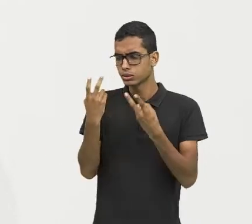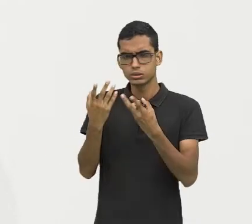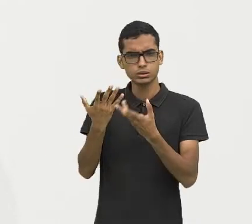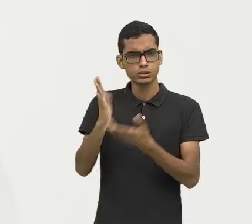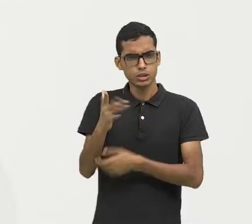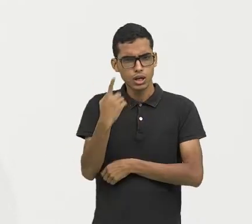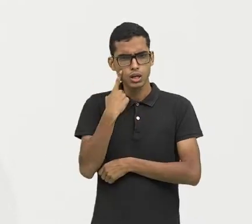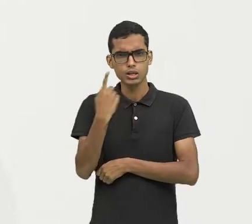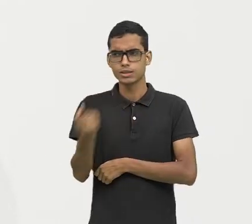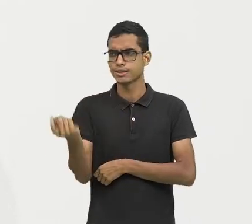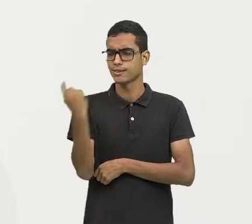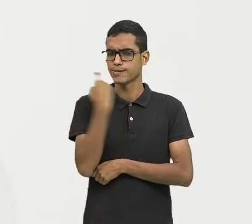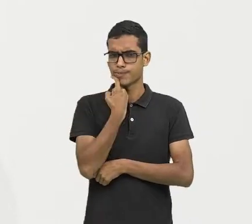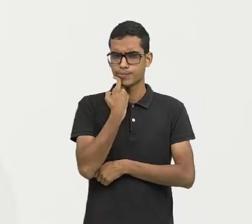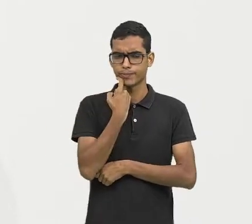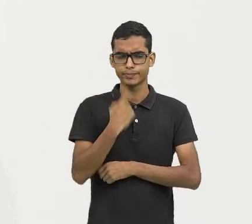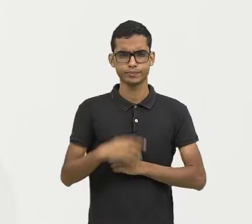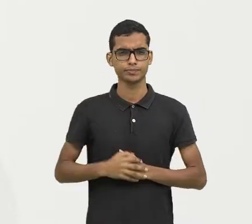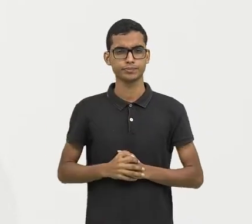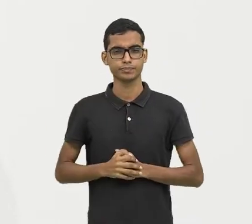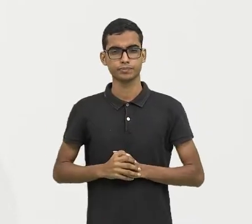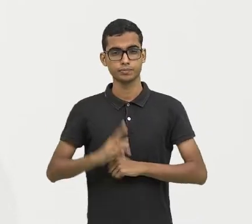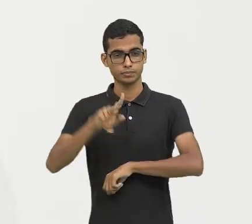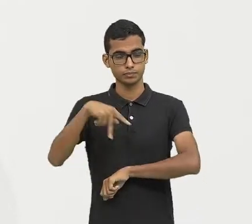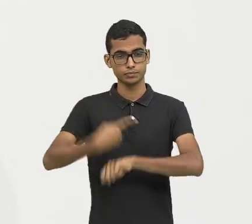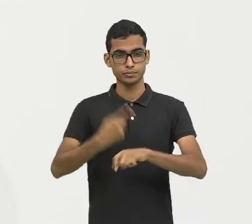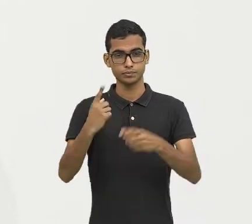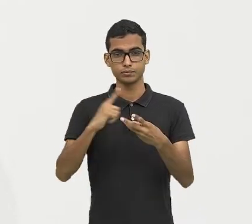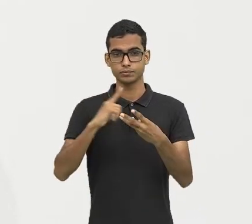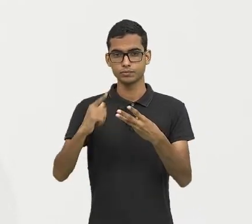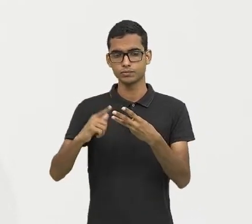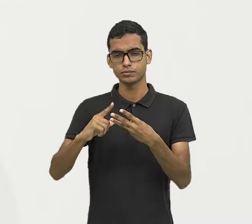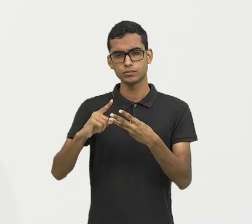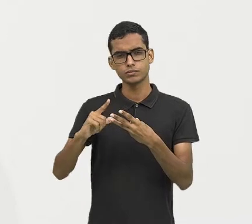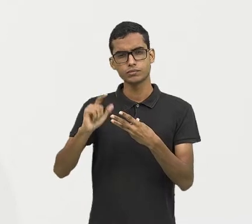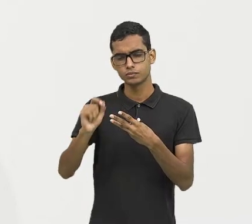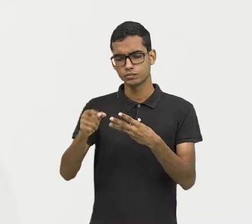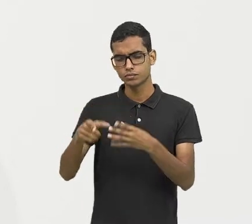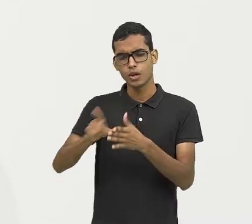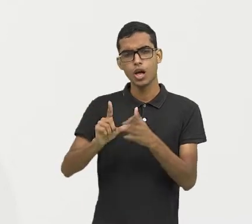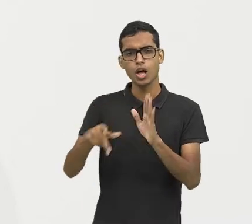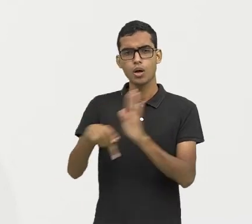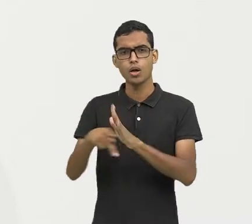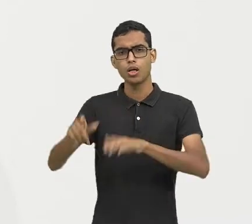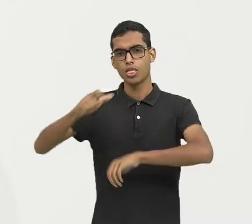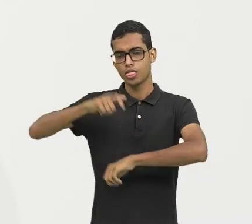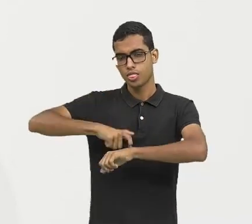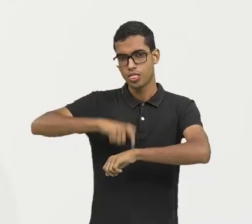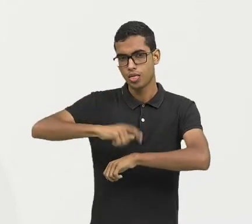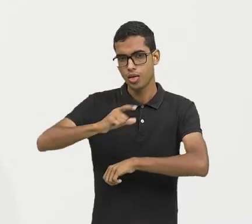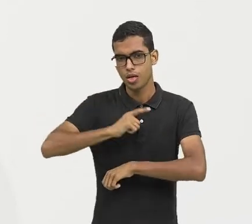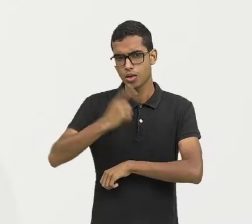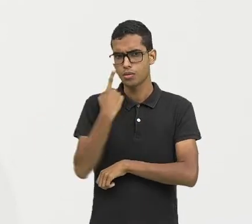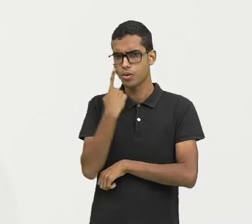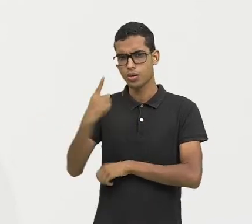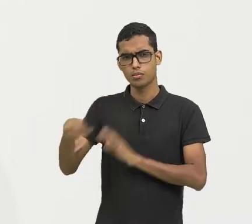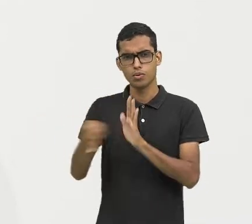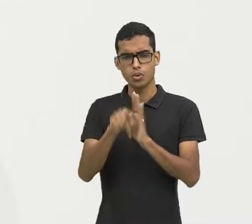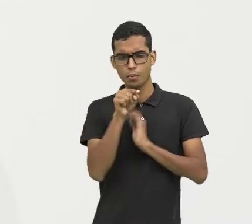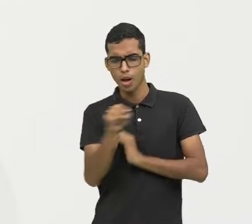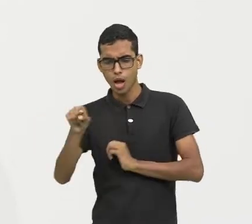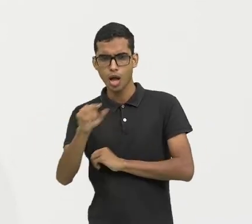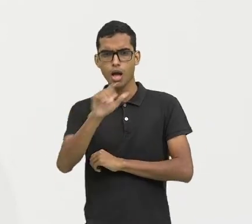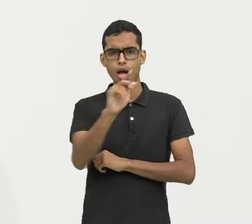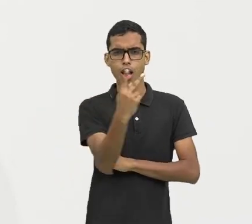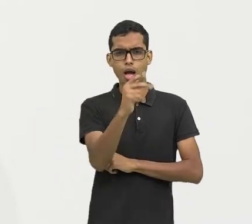é sexta-feira. No verso anterior, a gente viu a ideia, há tempo, e as reticências, né, dando essa ideia de